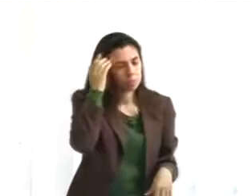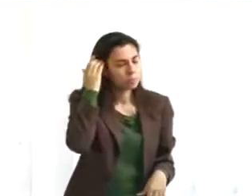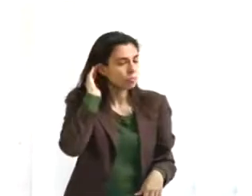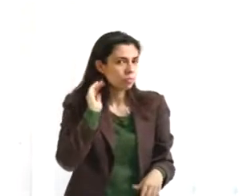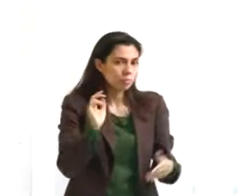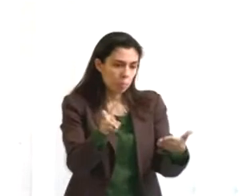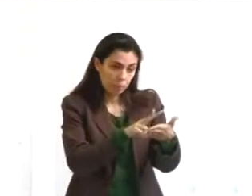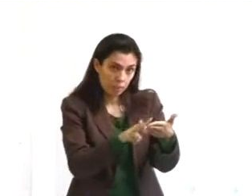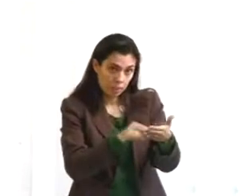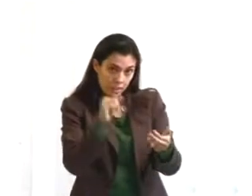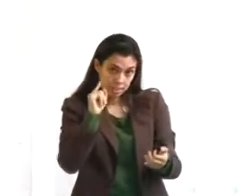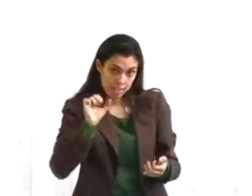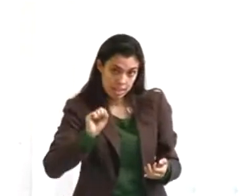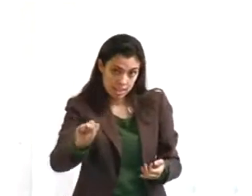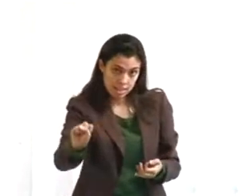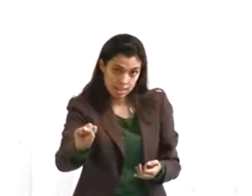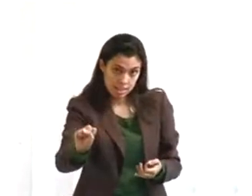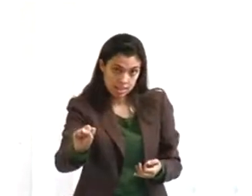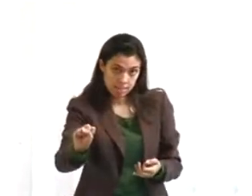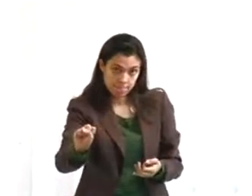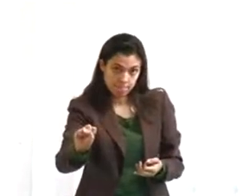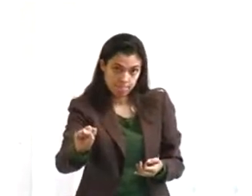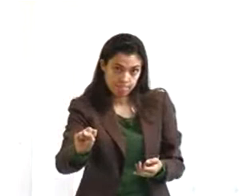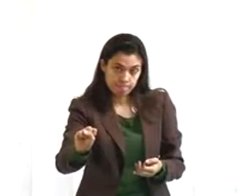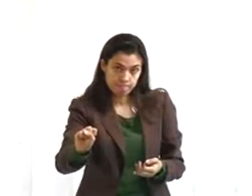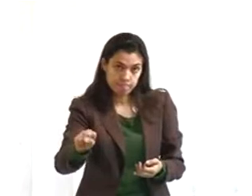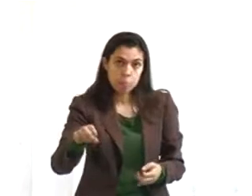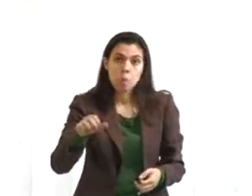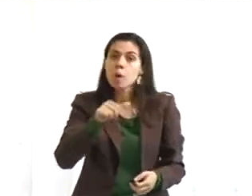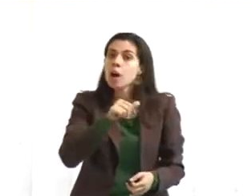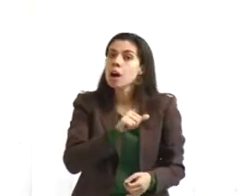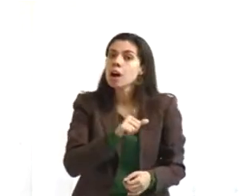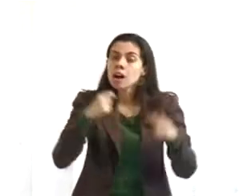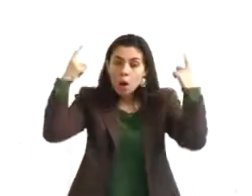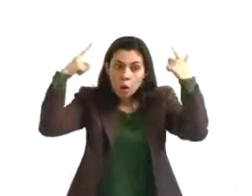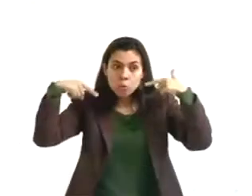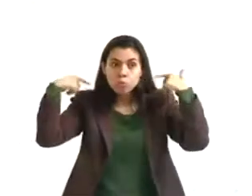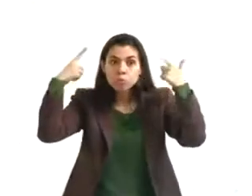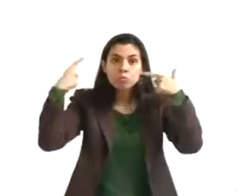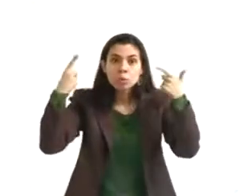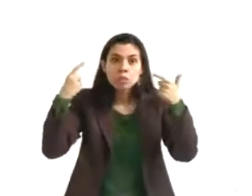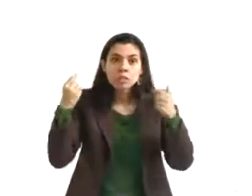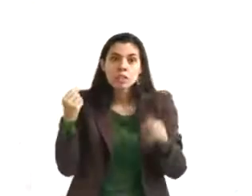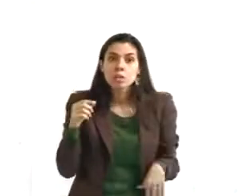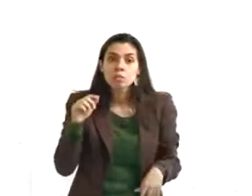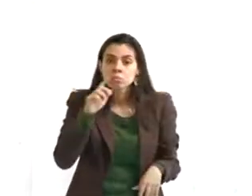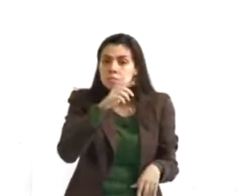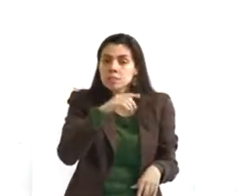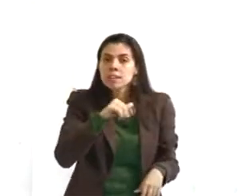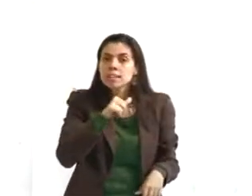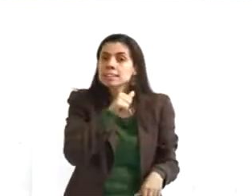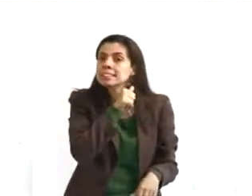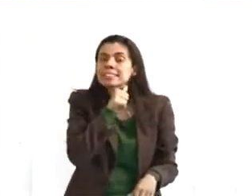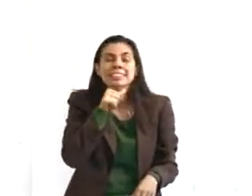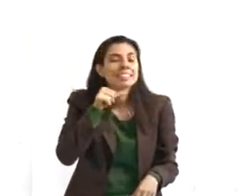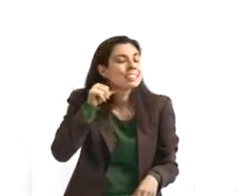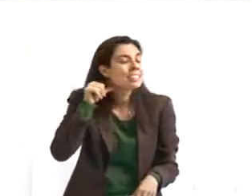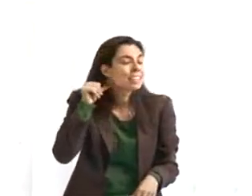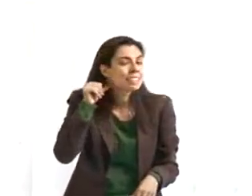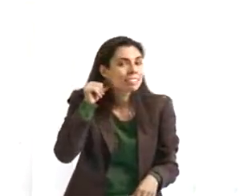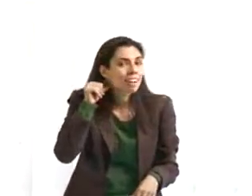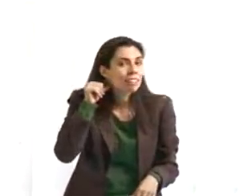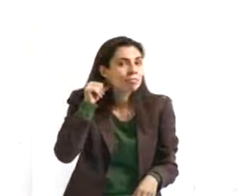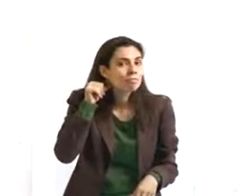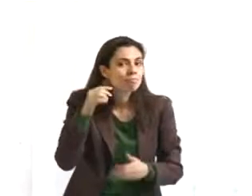sua humilhação lhe negaram justiça. Quem lhe poderá descrever a geração? Porque da terra a sua vida